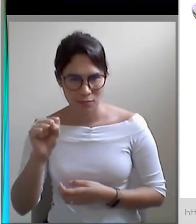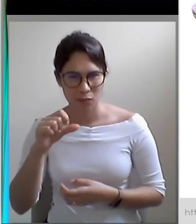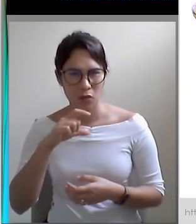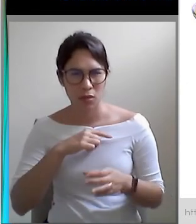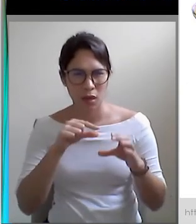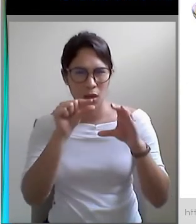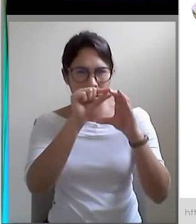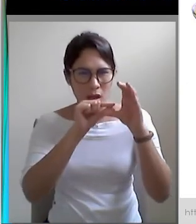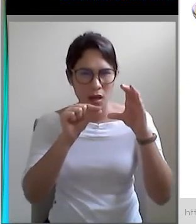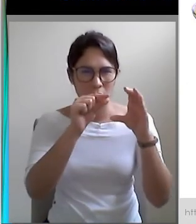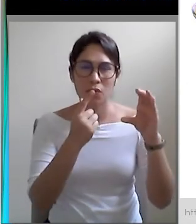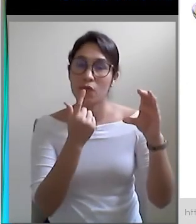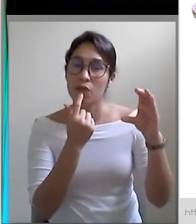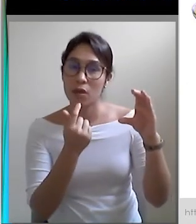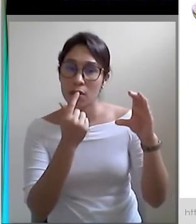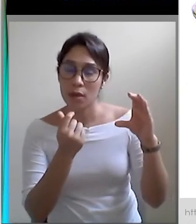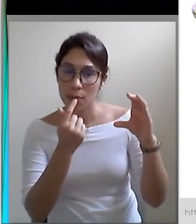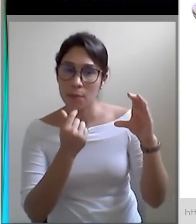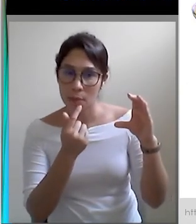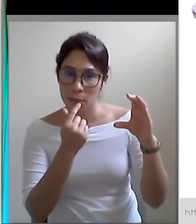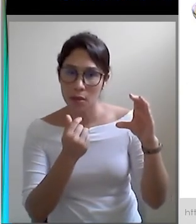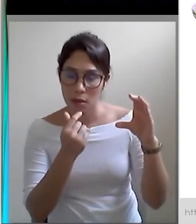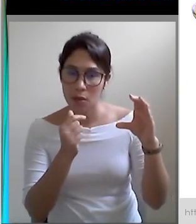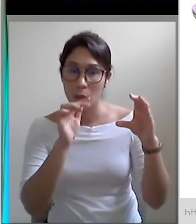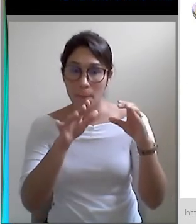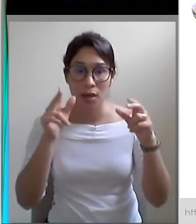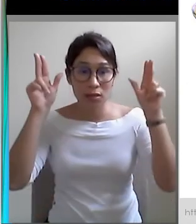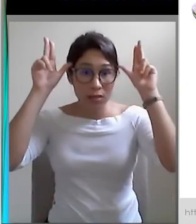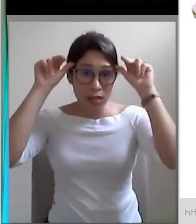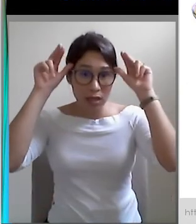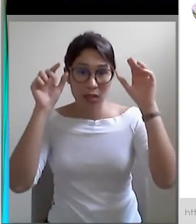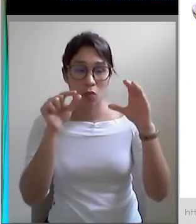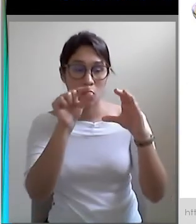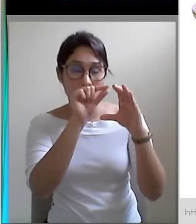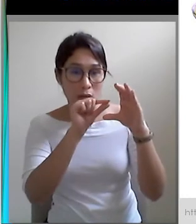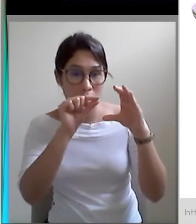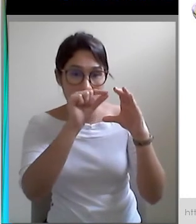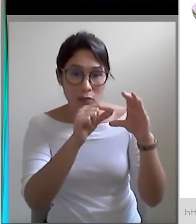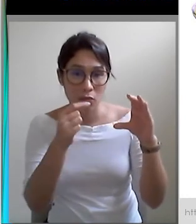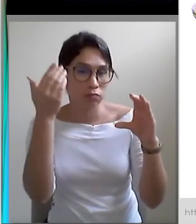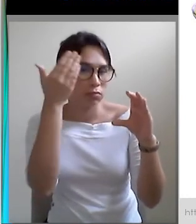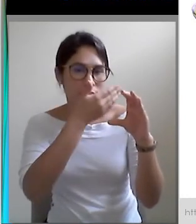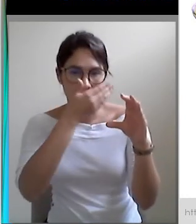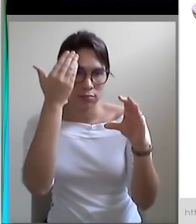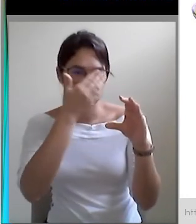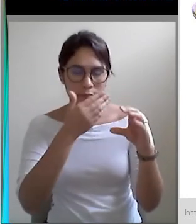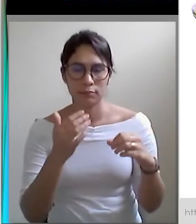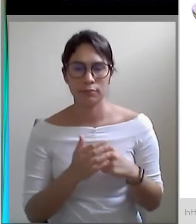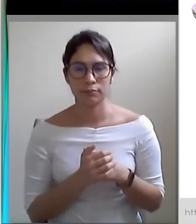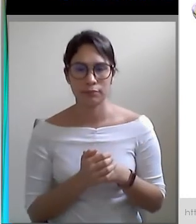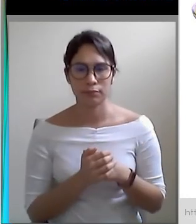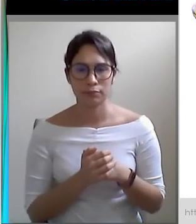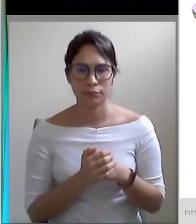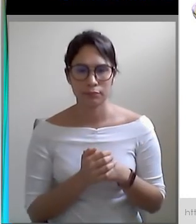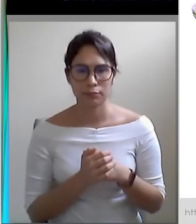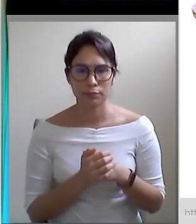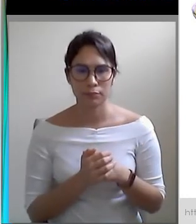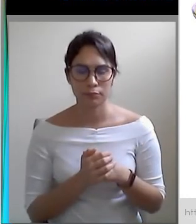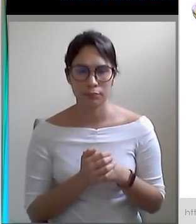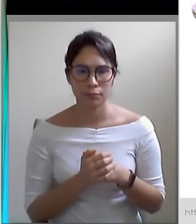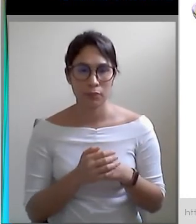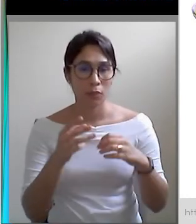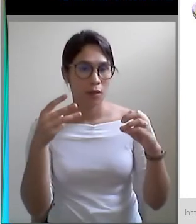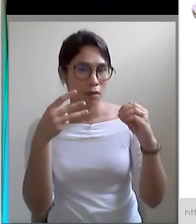Plaquetas apresentam grânulos avermelhados em seu interior, sendo que em equinos esses grânulos não são